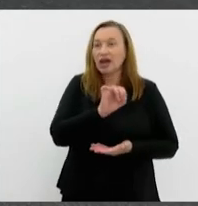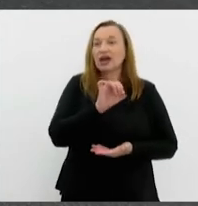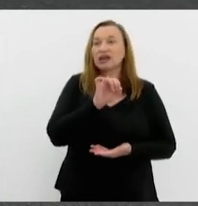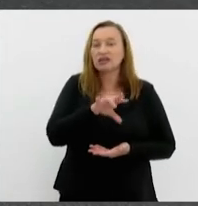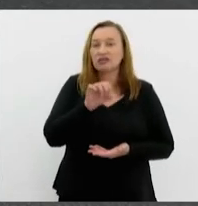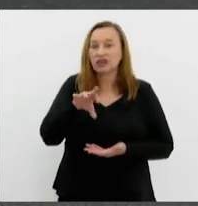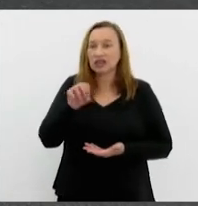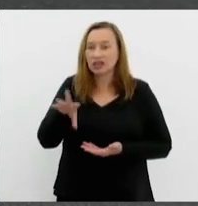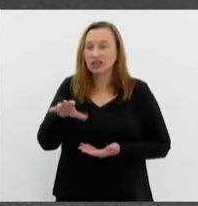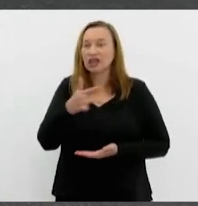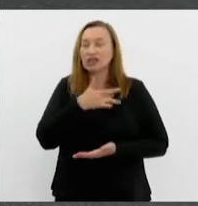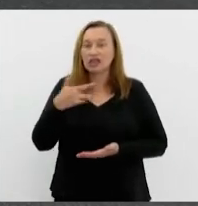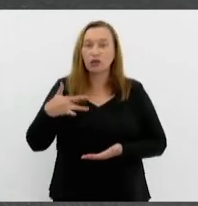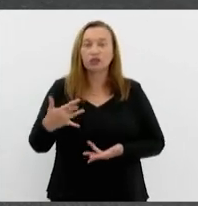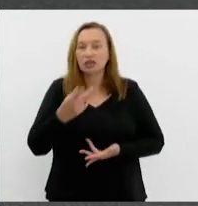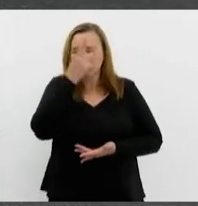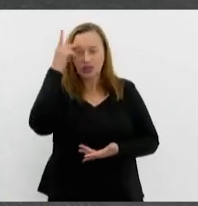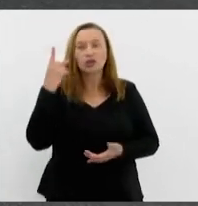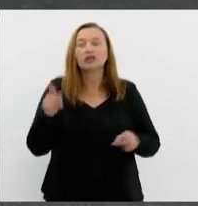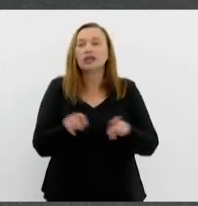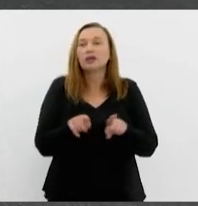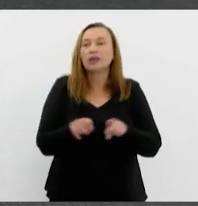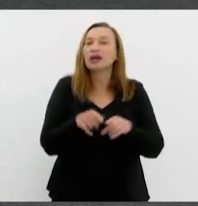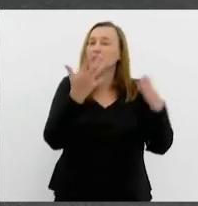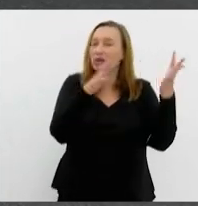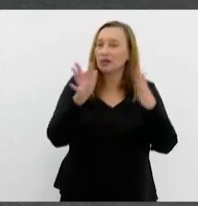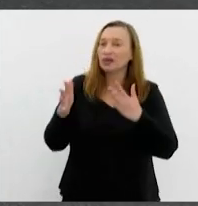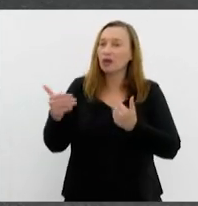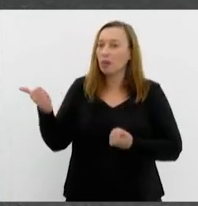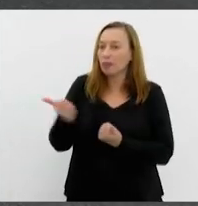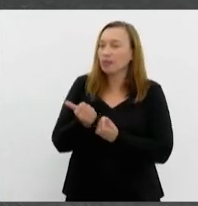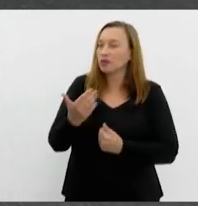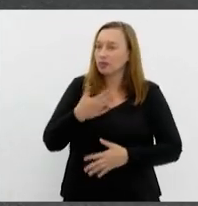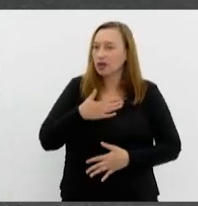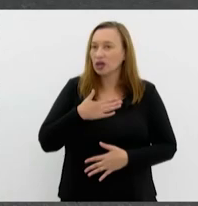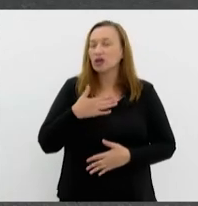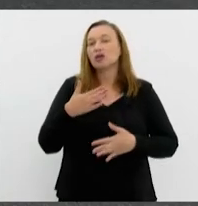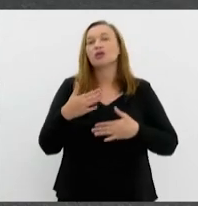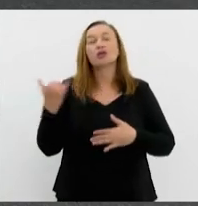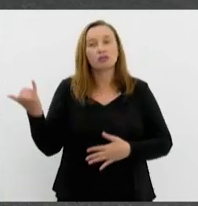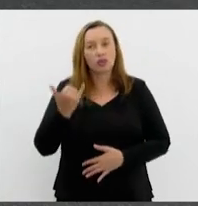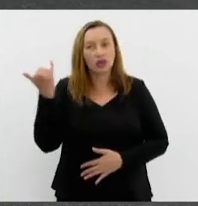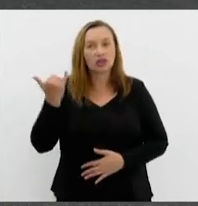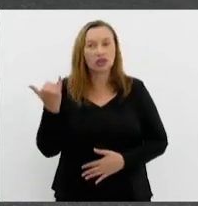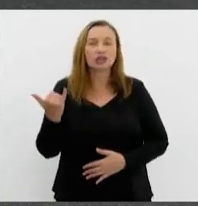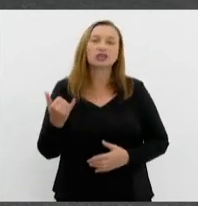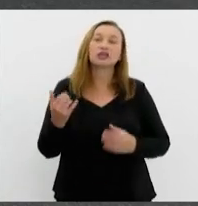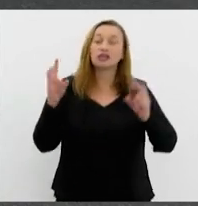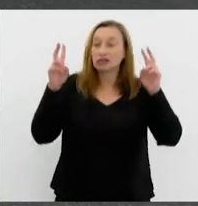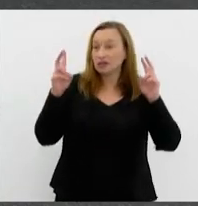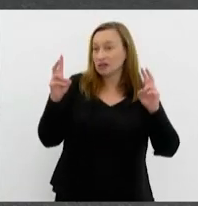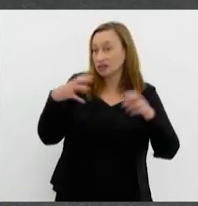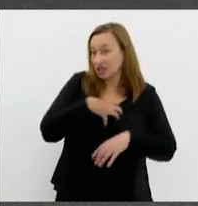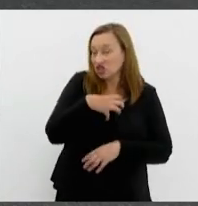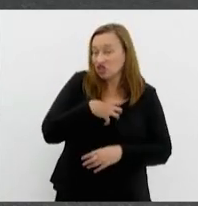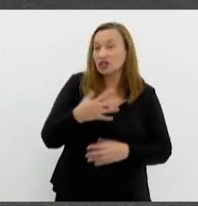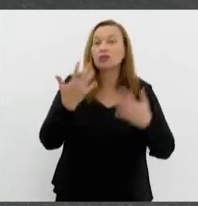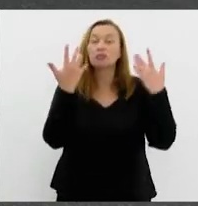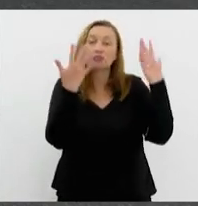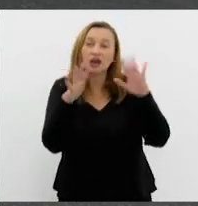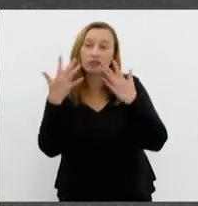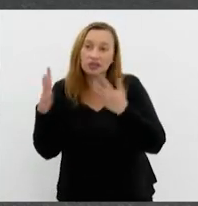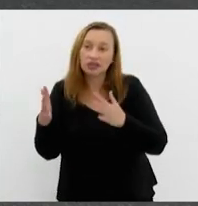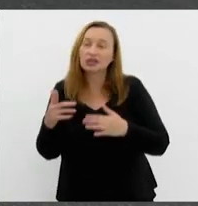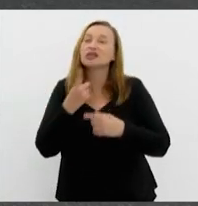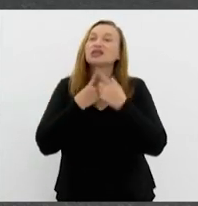te saudar, dizer também que a gente pode contar com a gente naquilo que for necessário nesse sentido, e te parabenizar